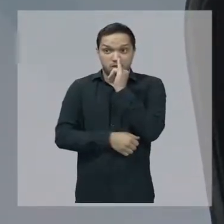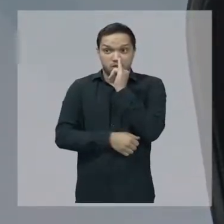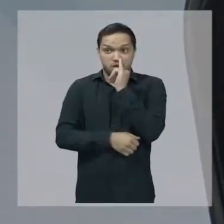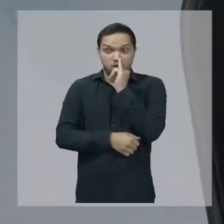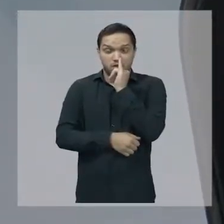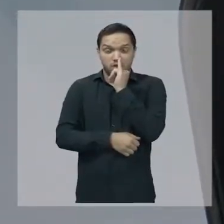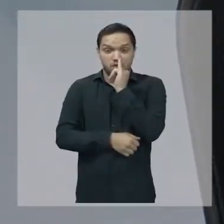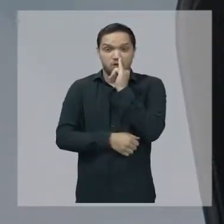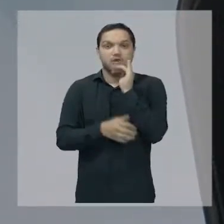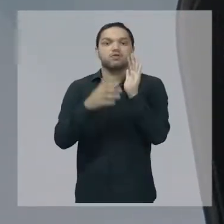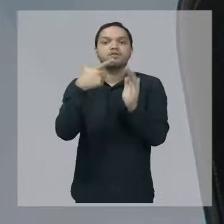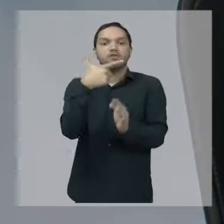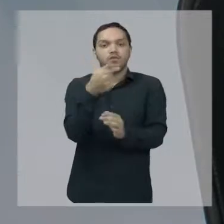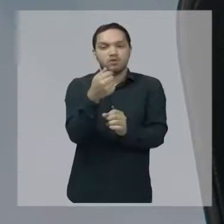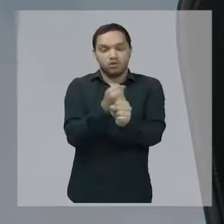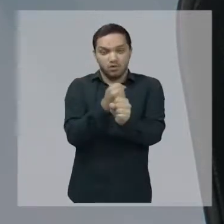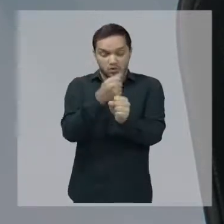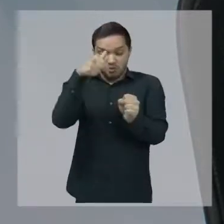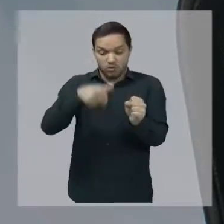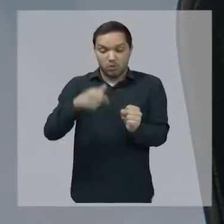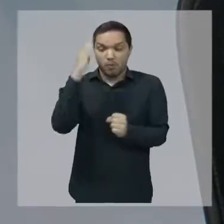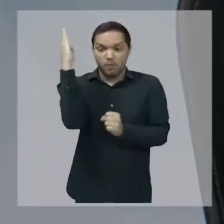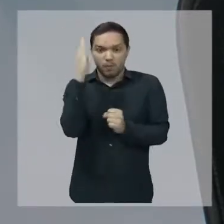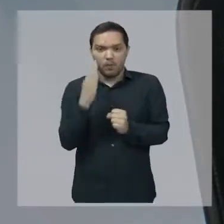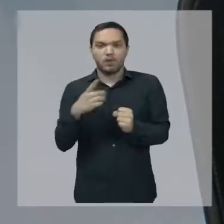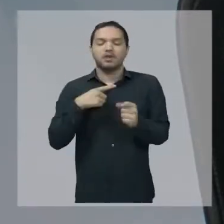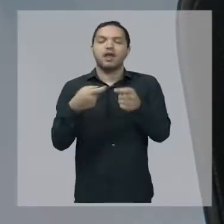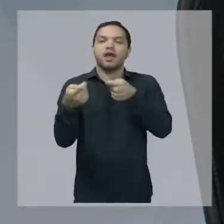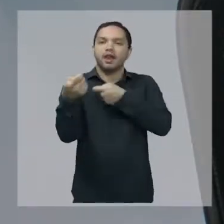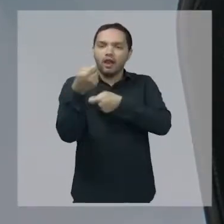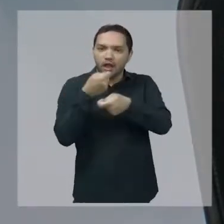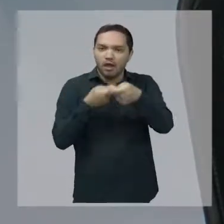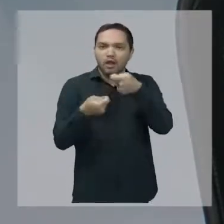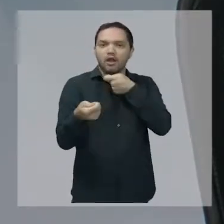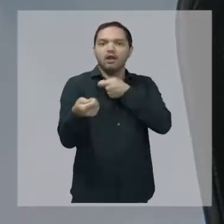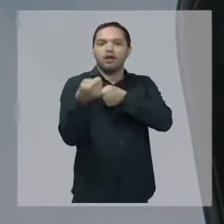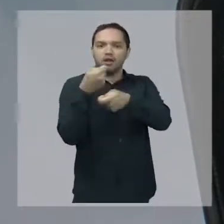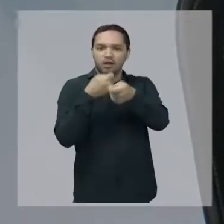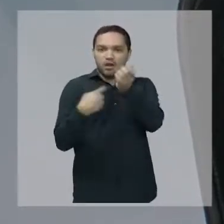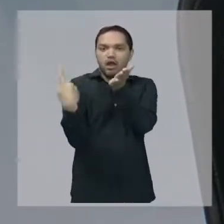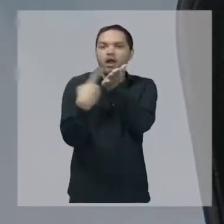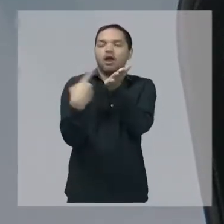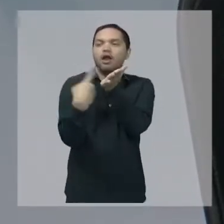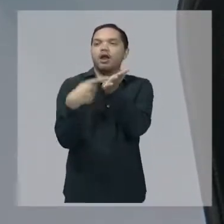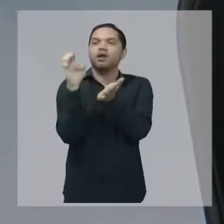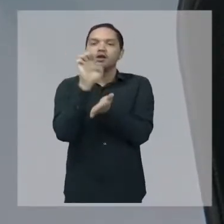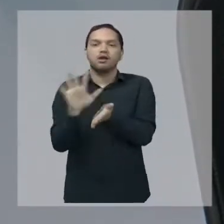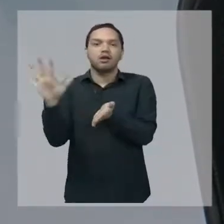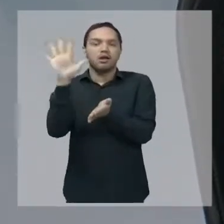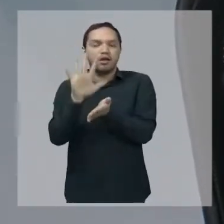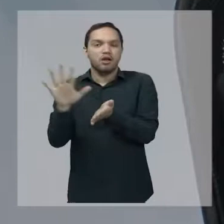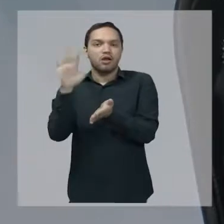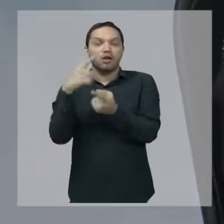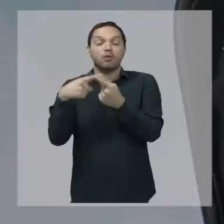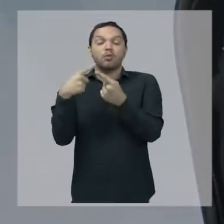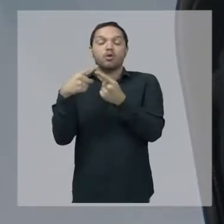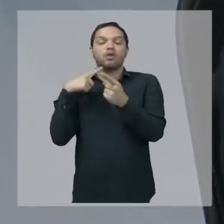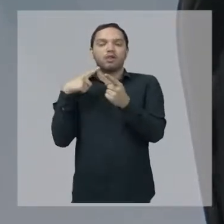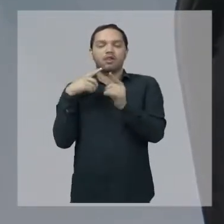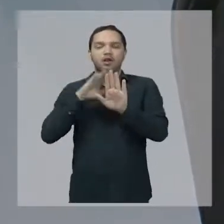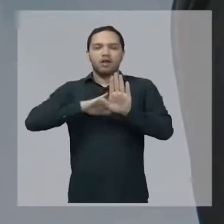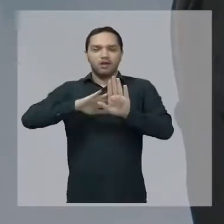falando muito no OMC, por exemplo. Há 27 anos o Brasil negociava um tratado com a União Europeia. O governo, por uma